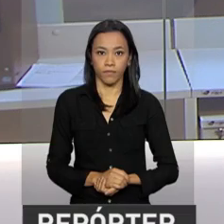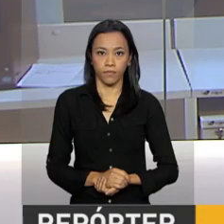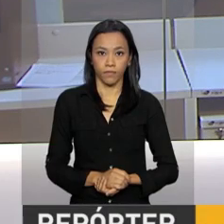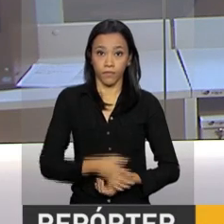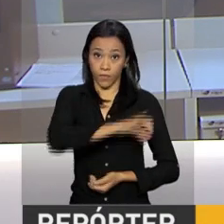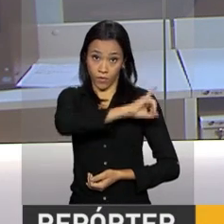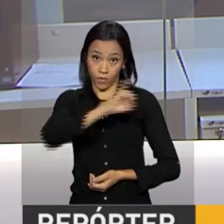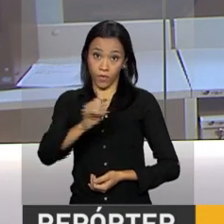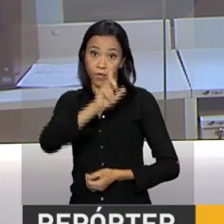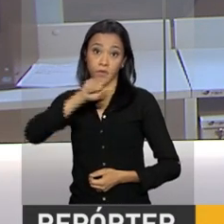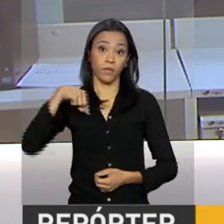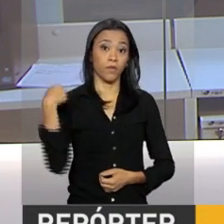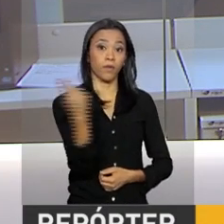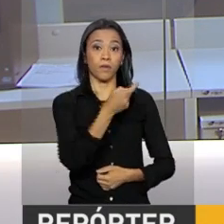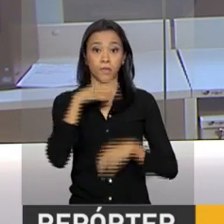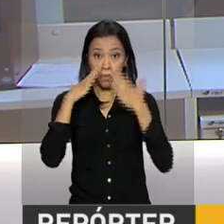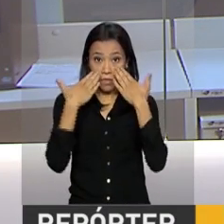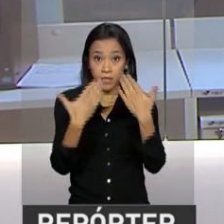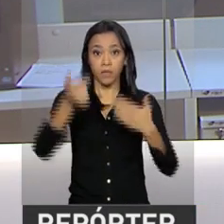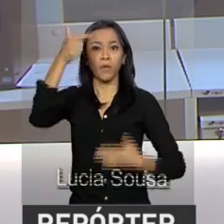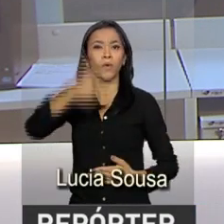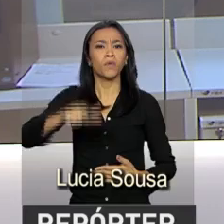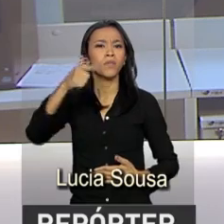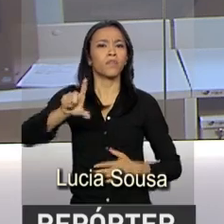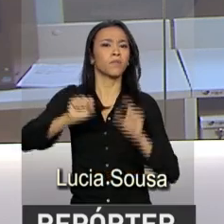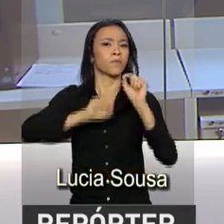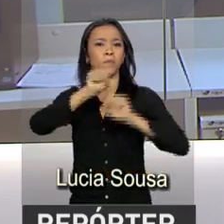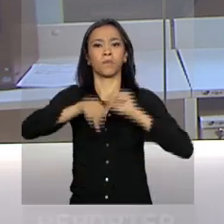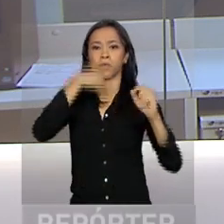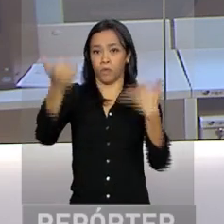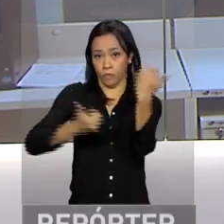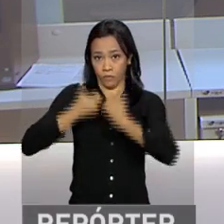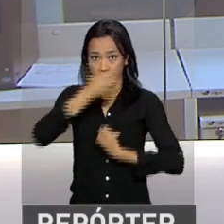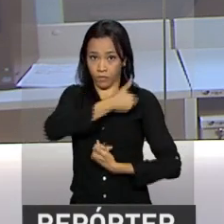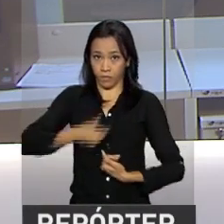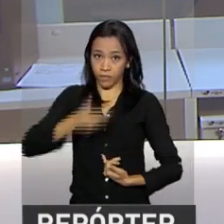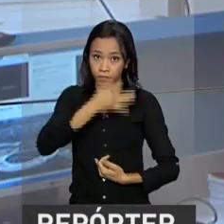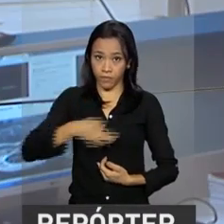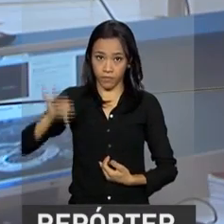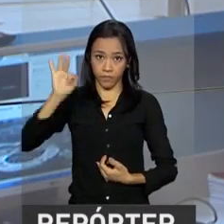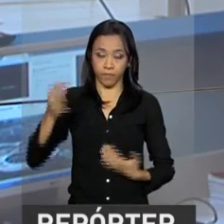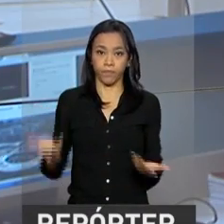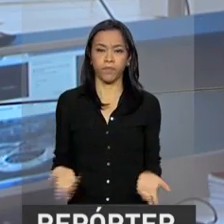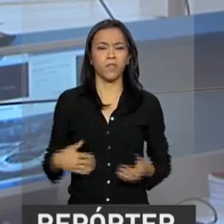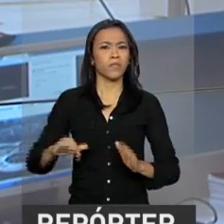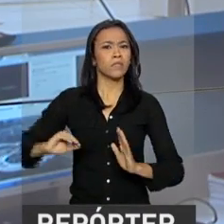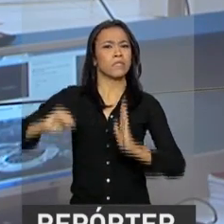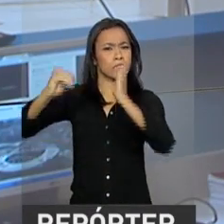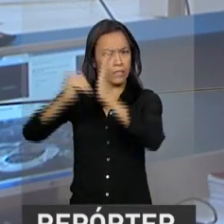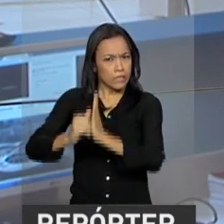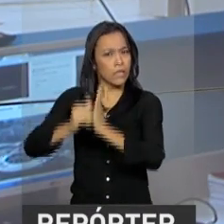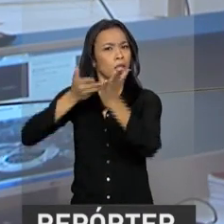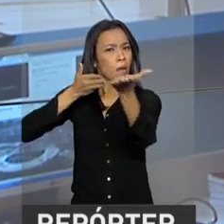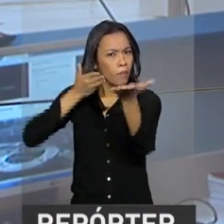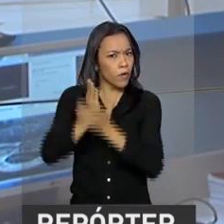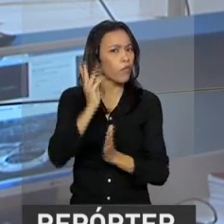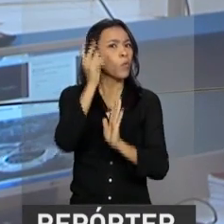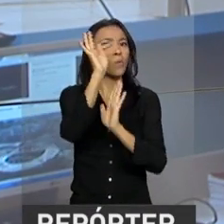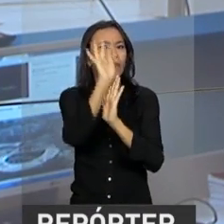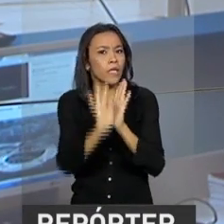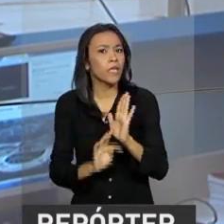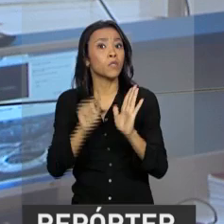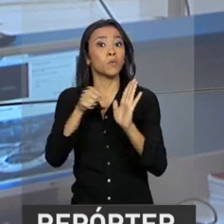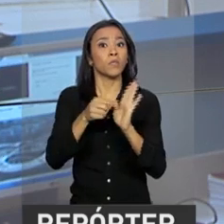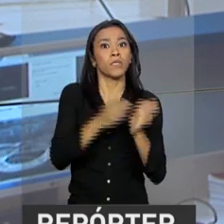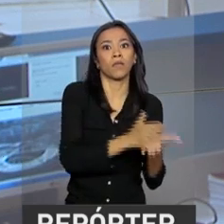o Olá estamos de volta com repórter MBR e as notícias do governo federal O Senado aprovou o texto que